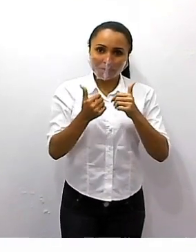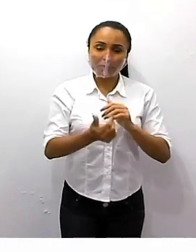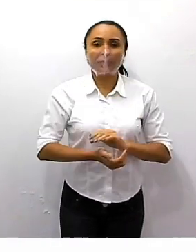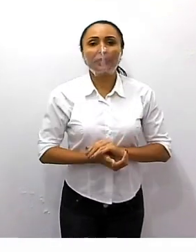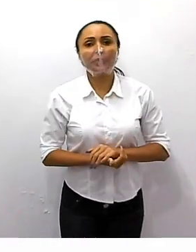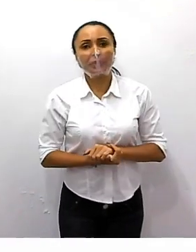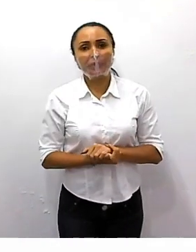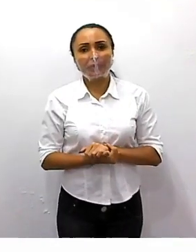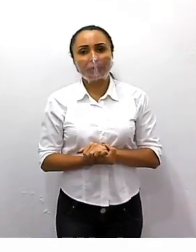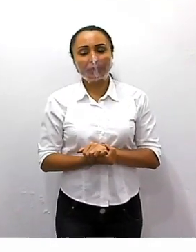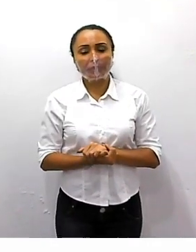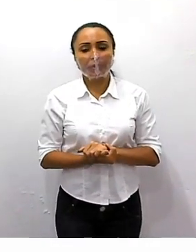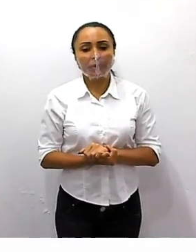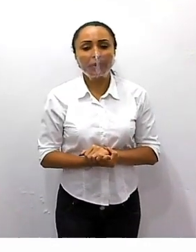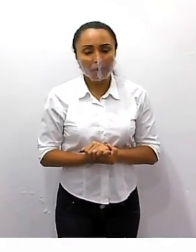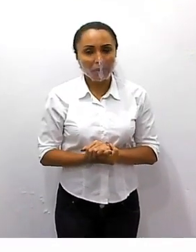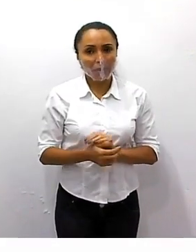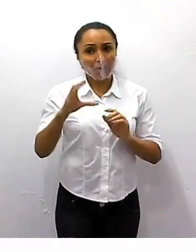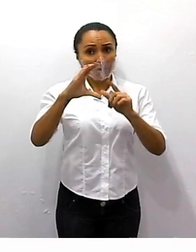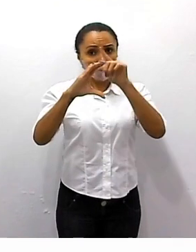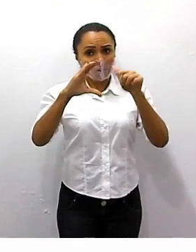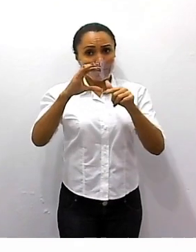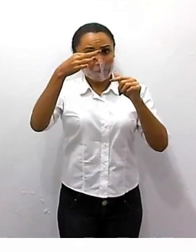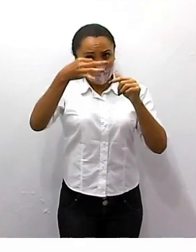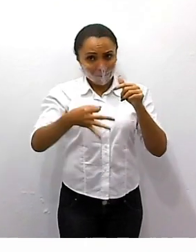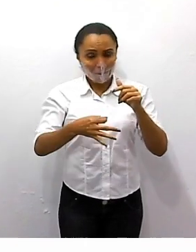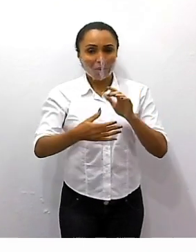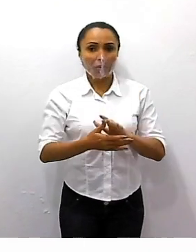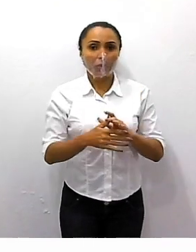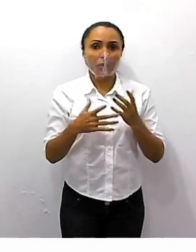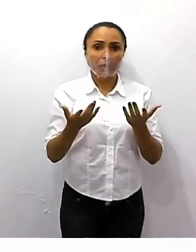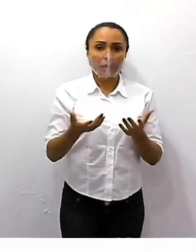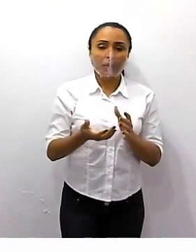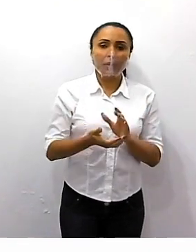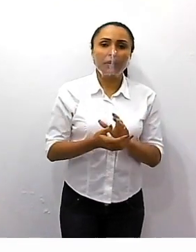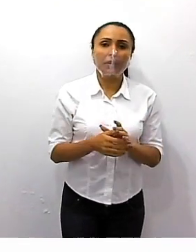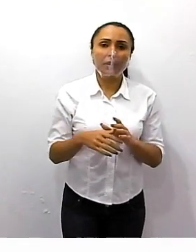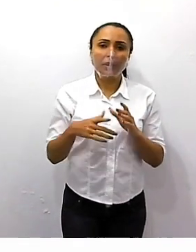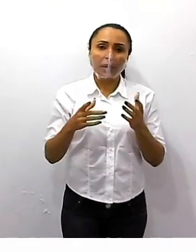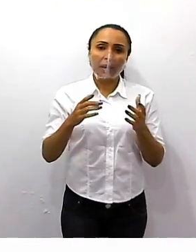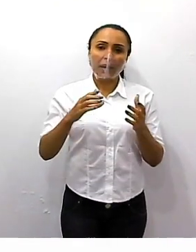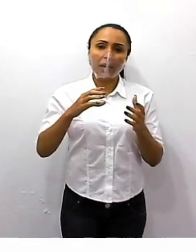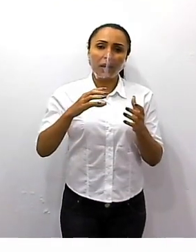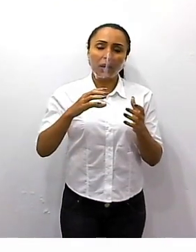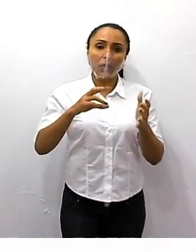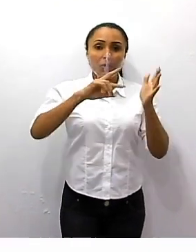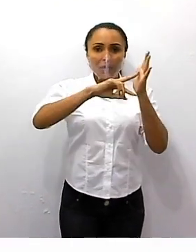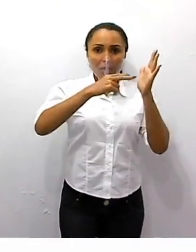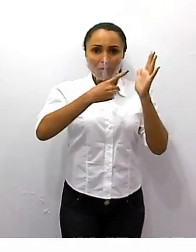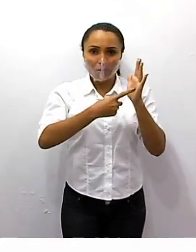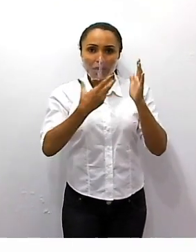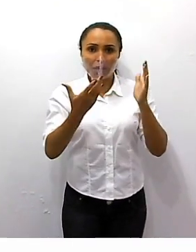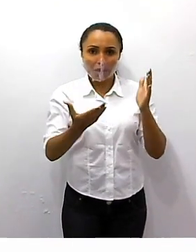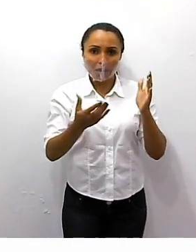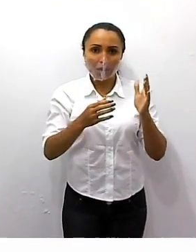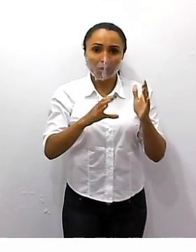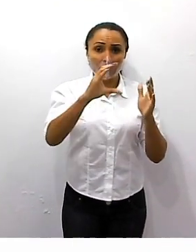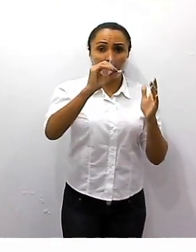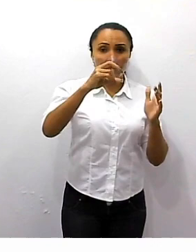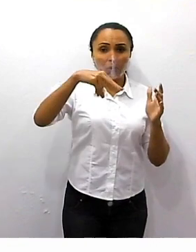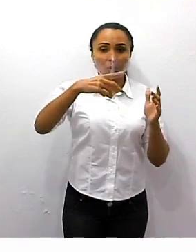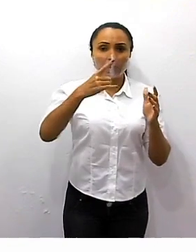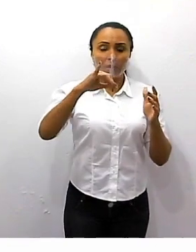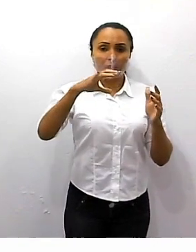Então, a coesão aí manifesta, né, esse sentido, essa lógica, né, de